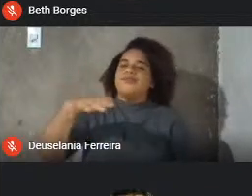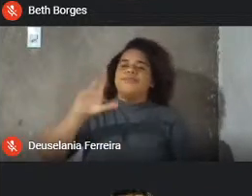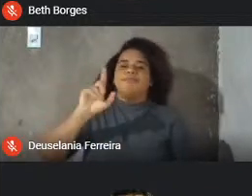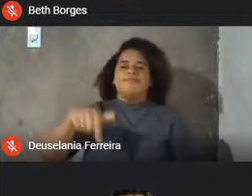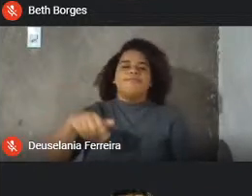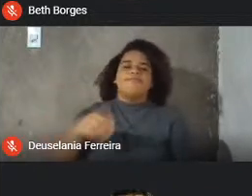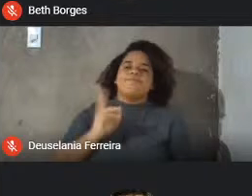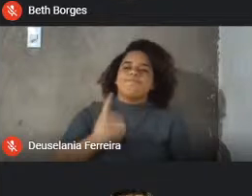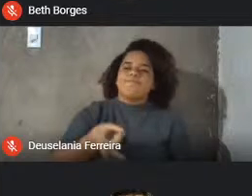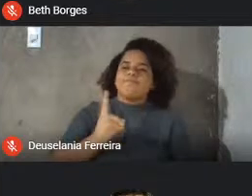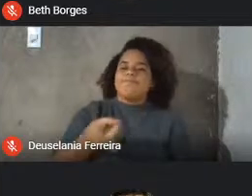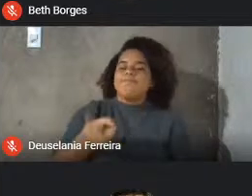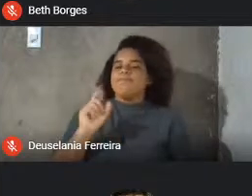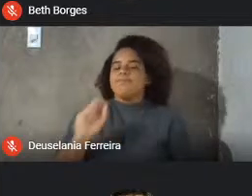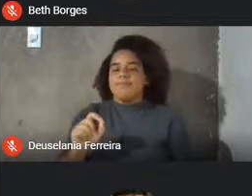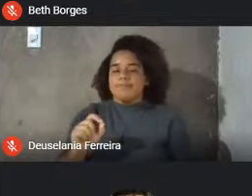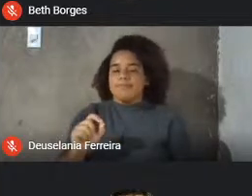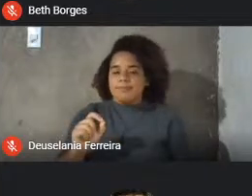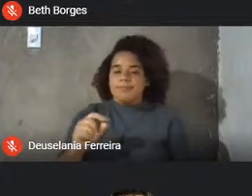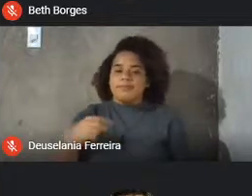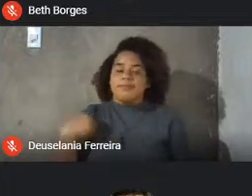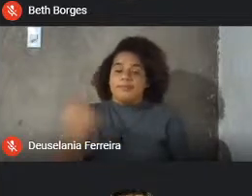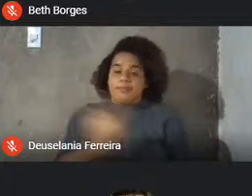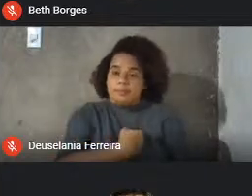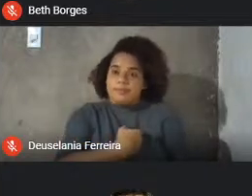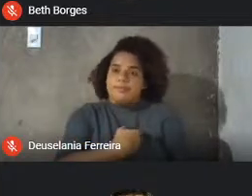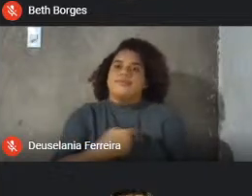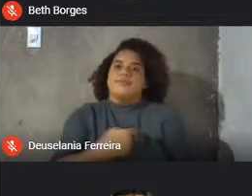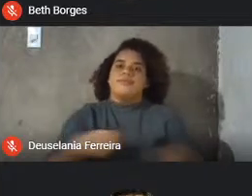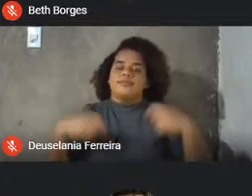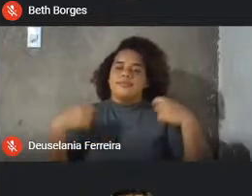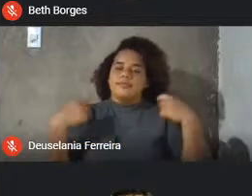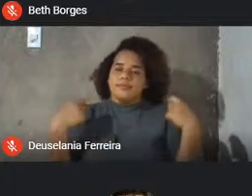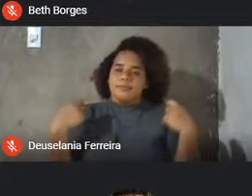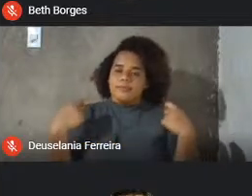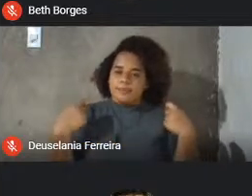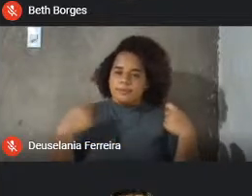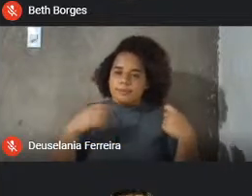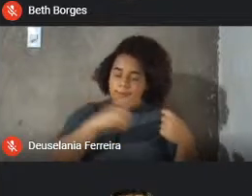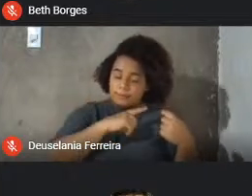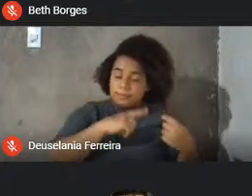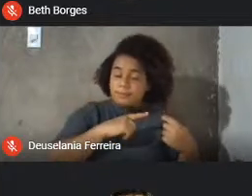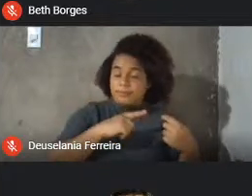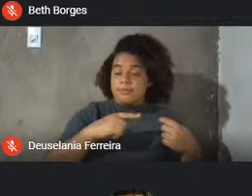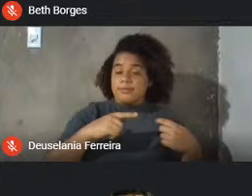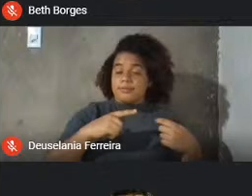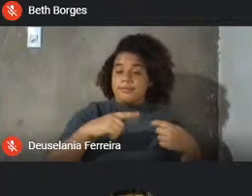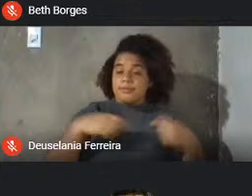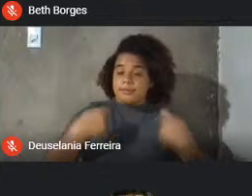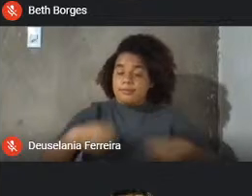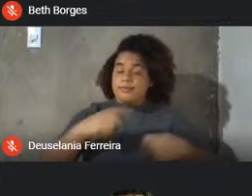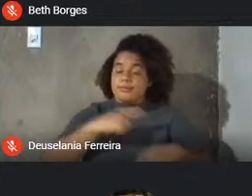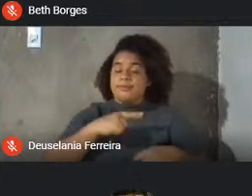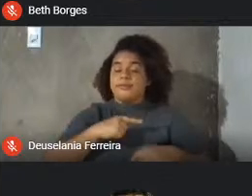tá? Todos nós tenhamos que estruturar, elucidando todo